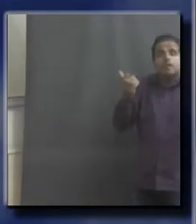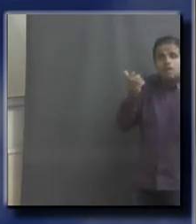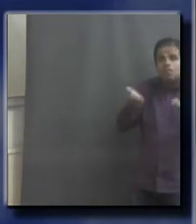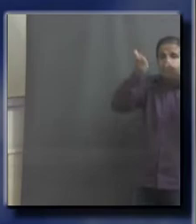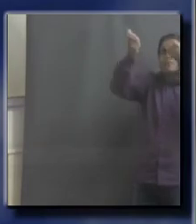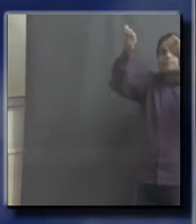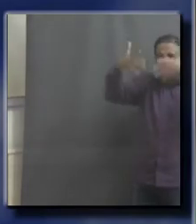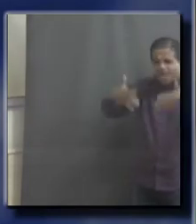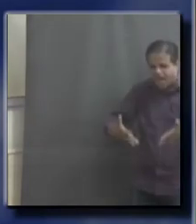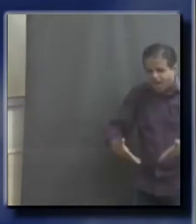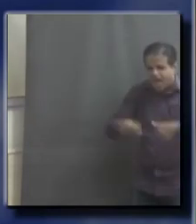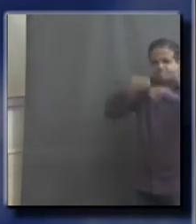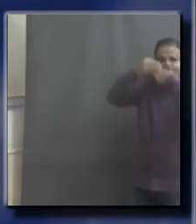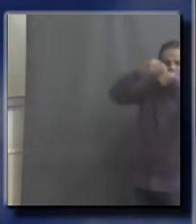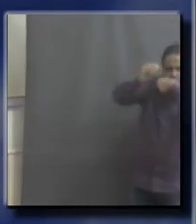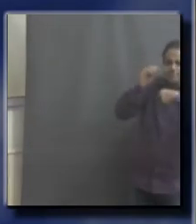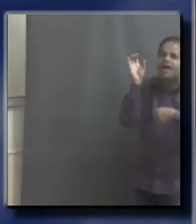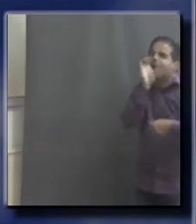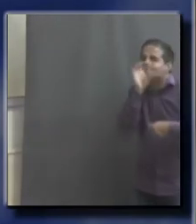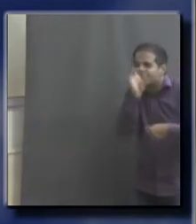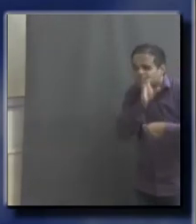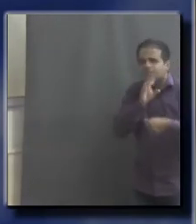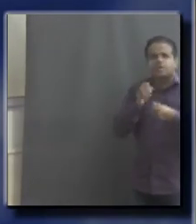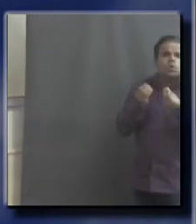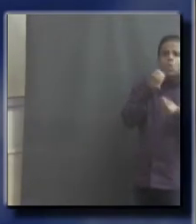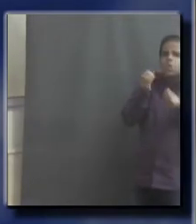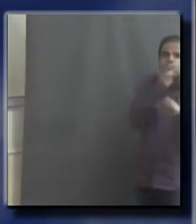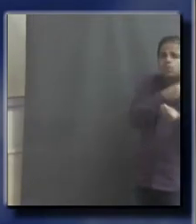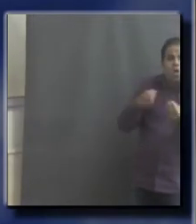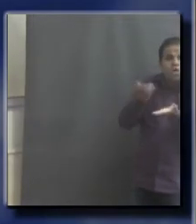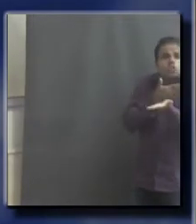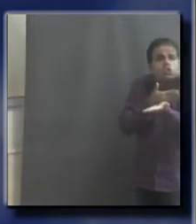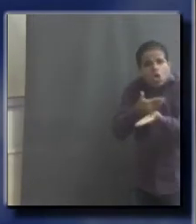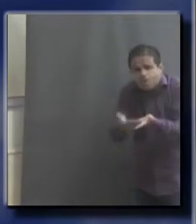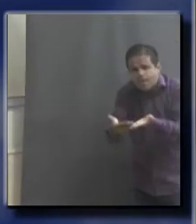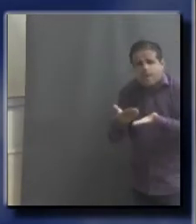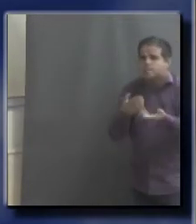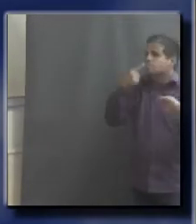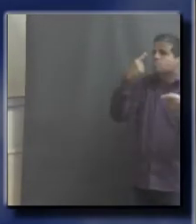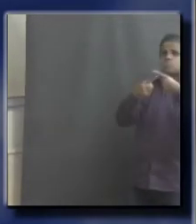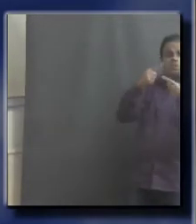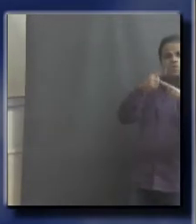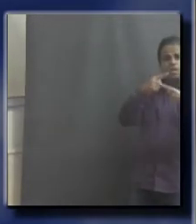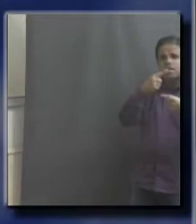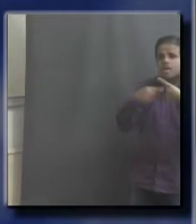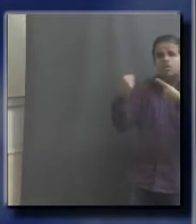contar rapidamente como é que a gente começa e por que nós